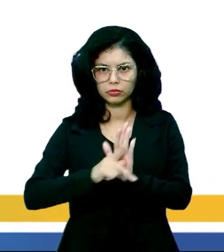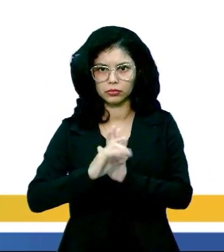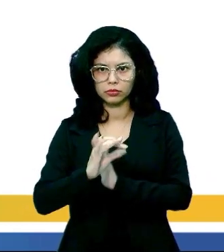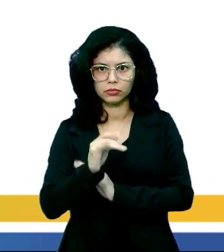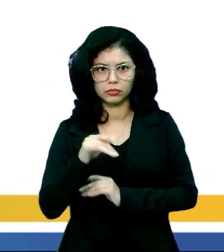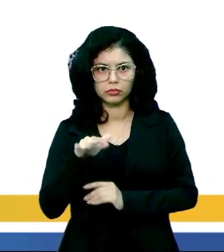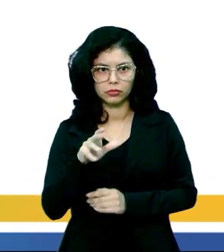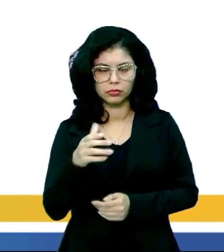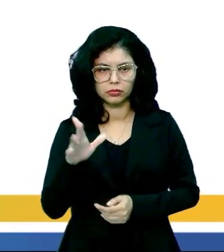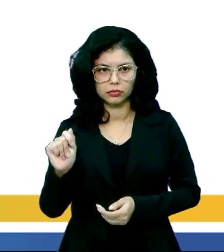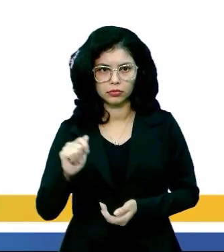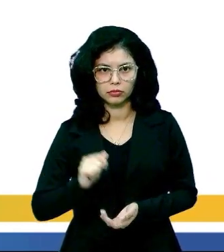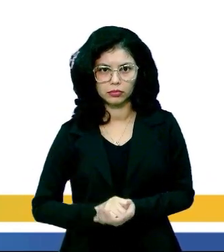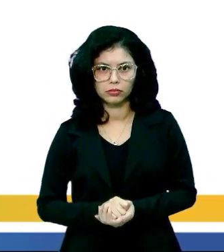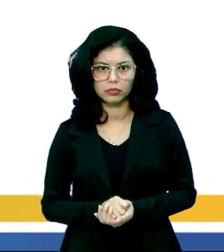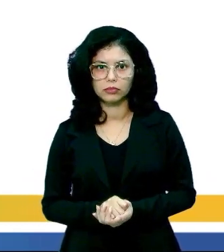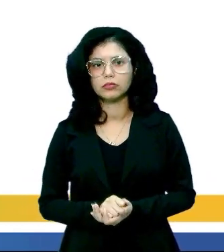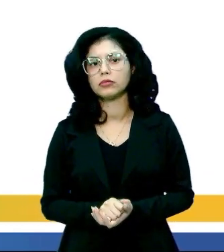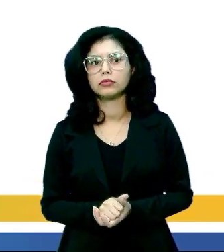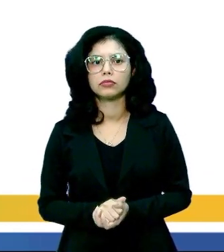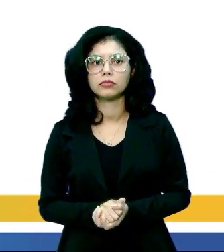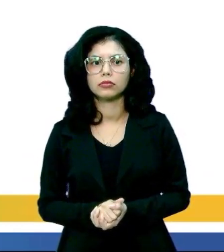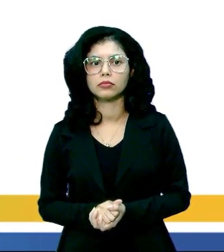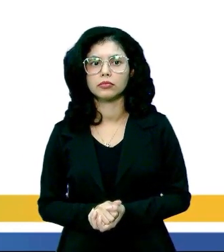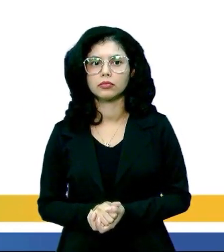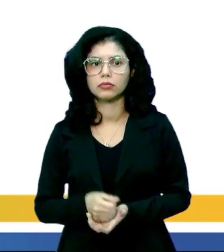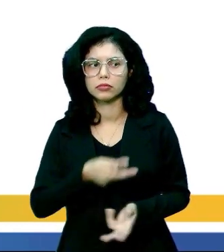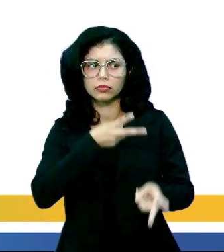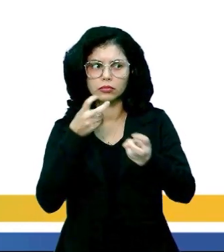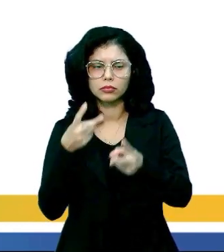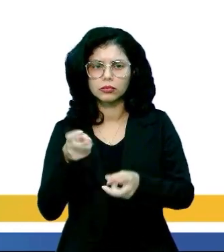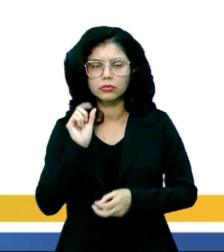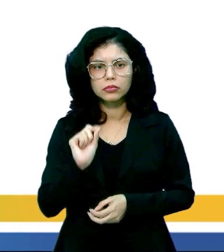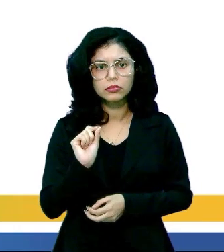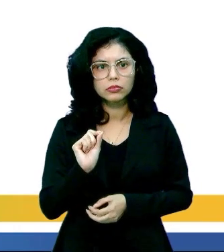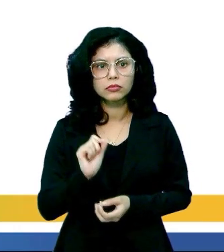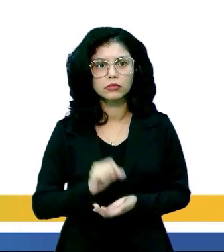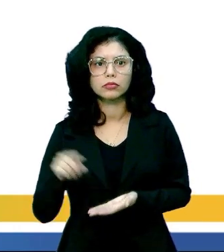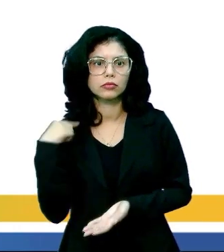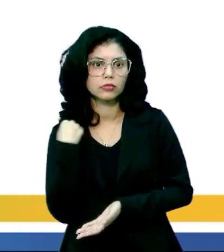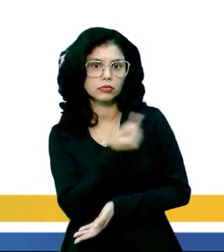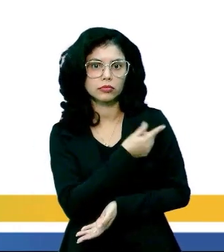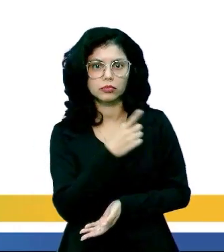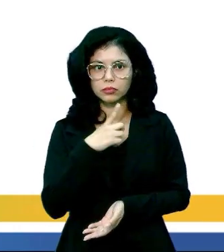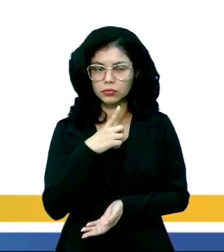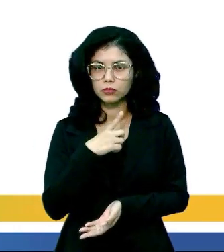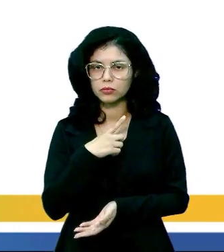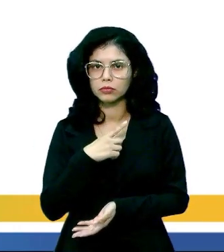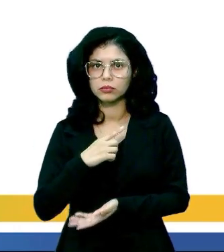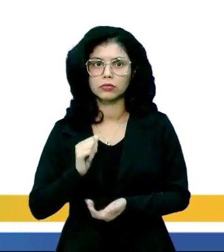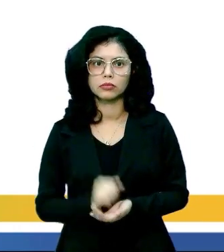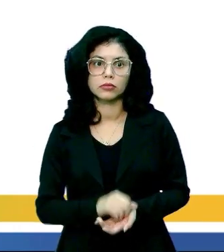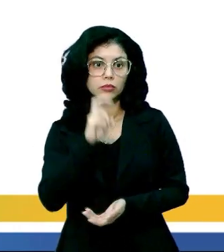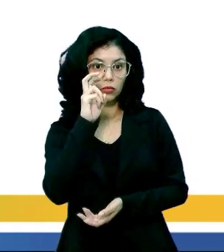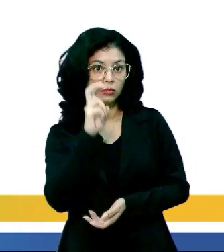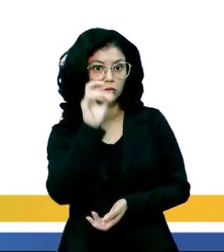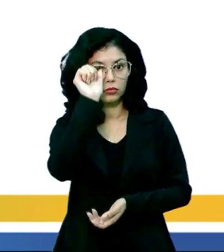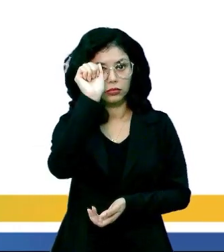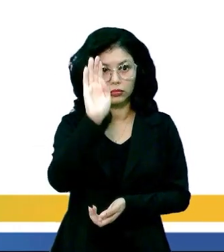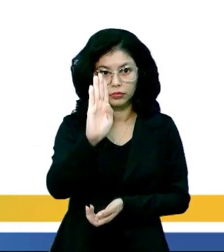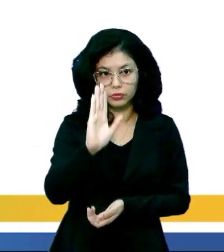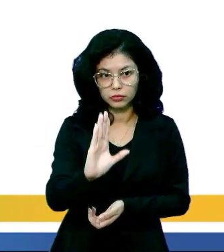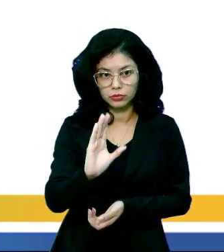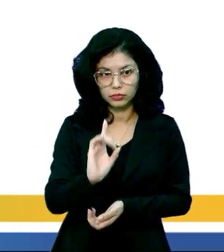sua composição? Então, observe aí que nós vamos ter 5